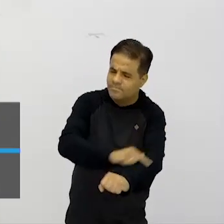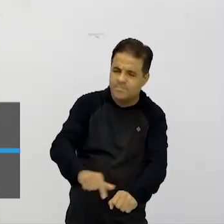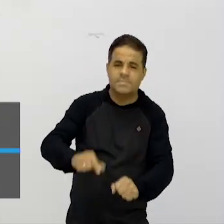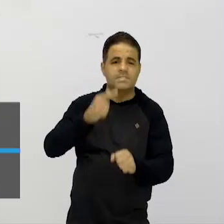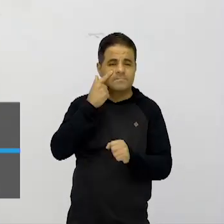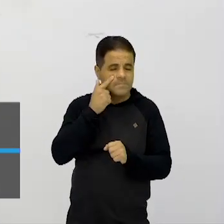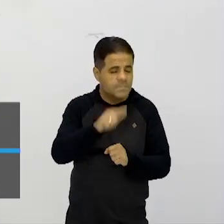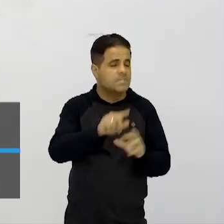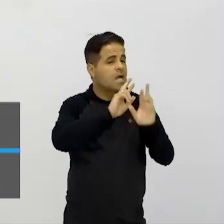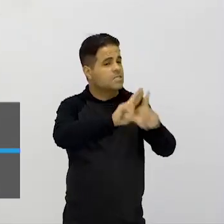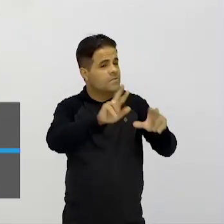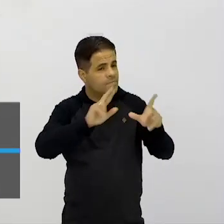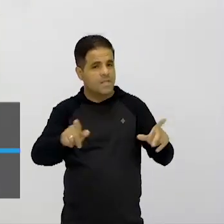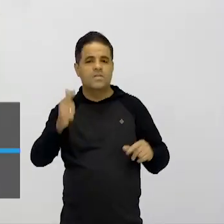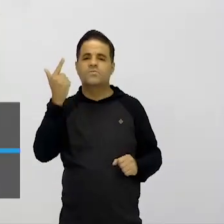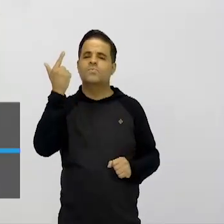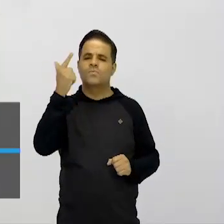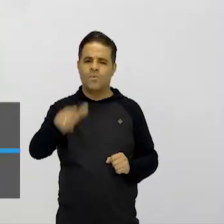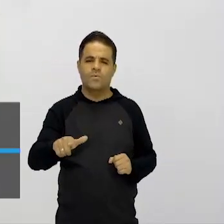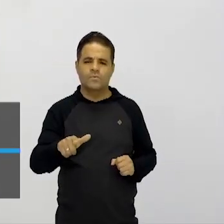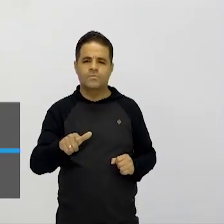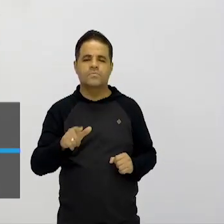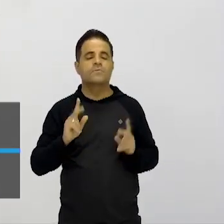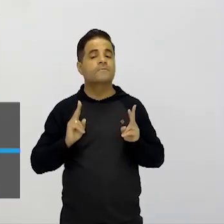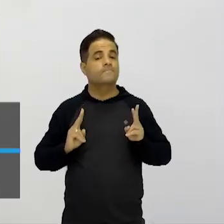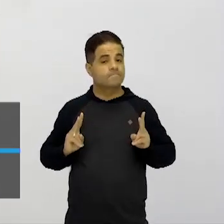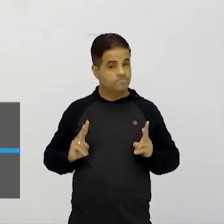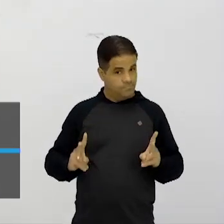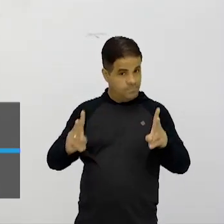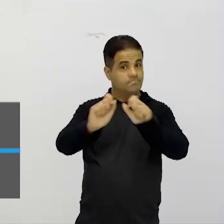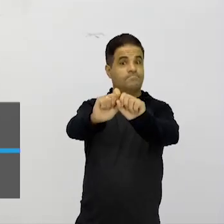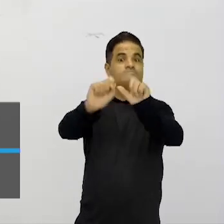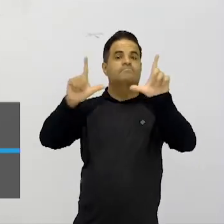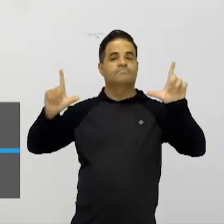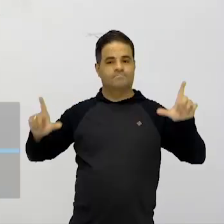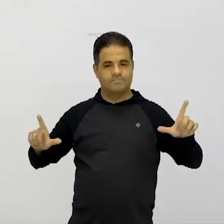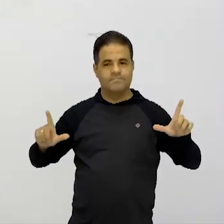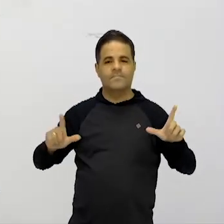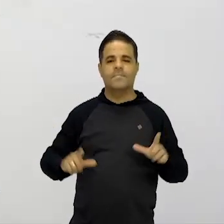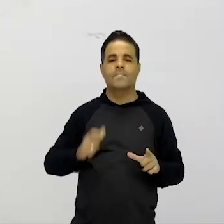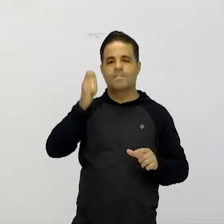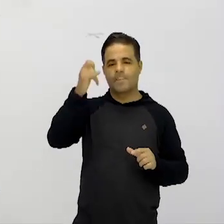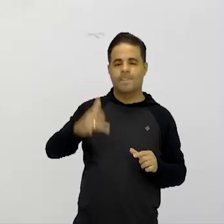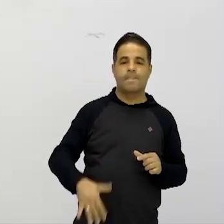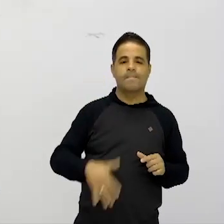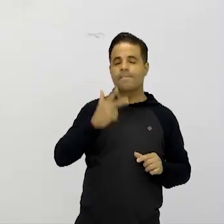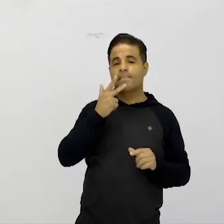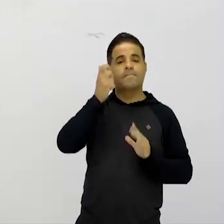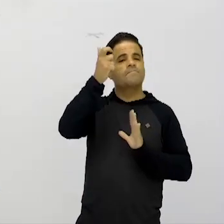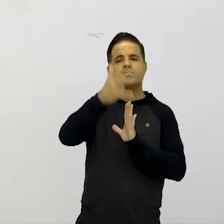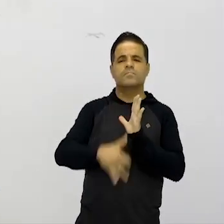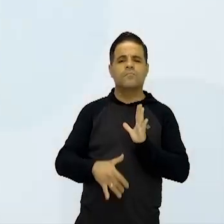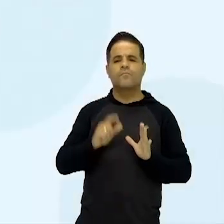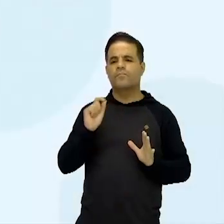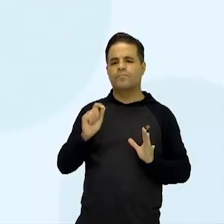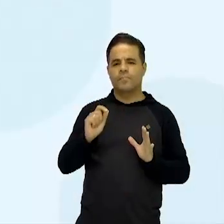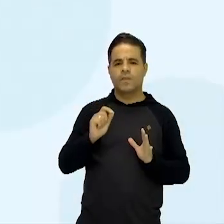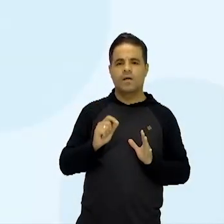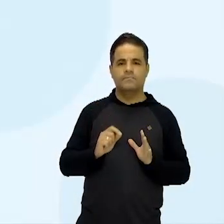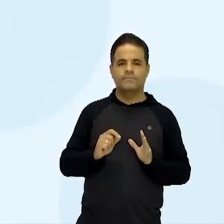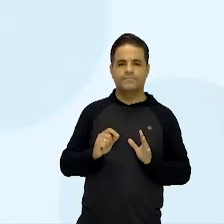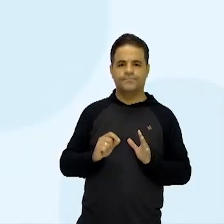as diferenças e o outro. E continuando aí na tela, diz lá a definição